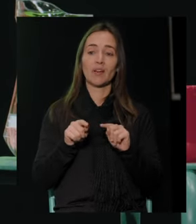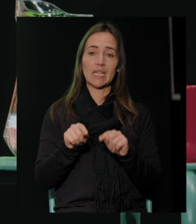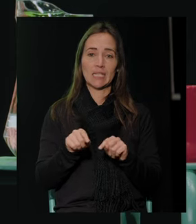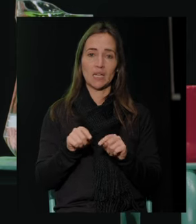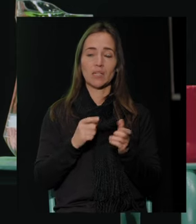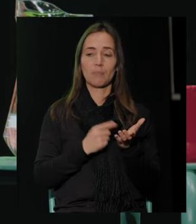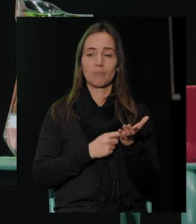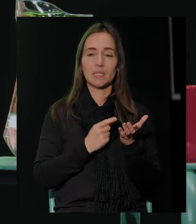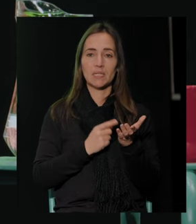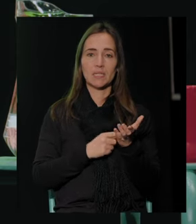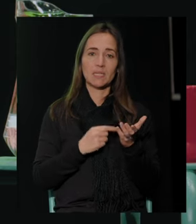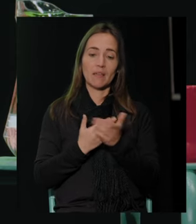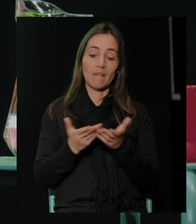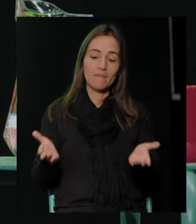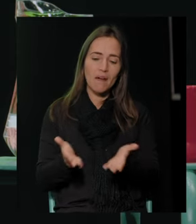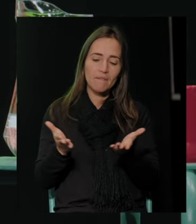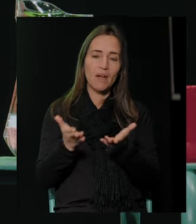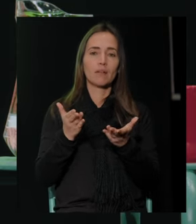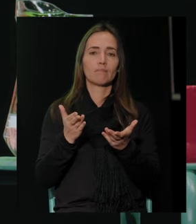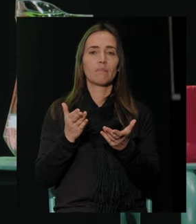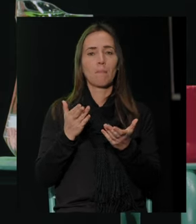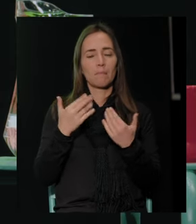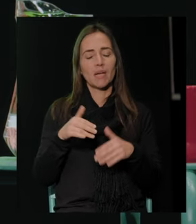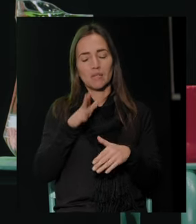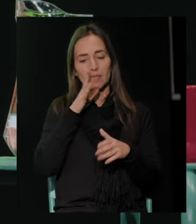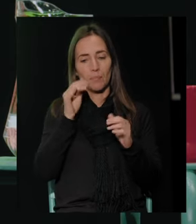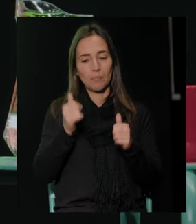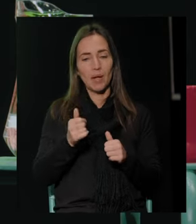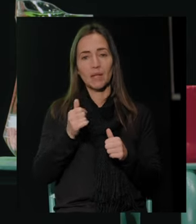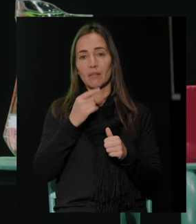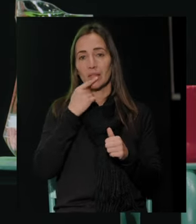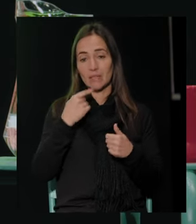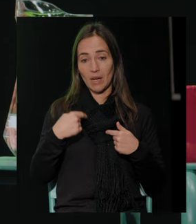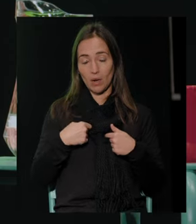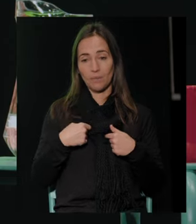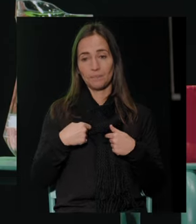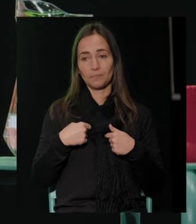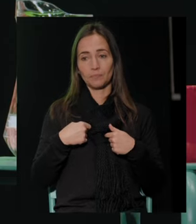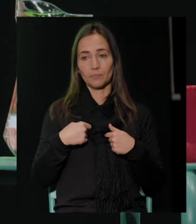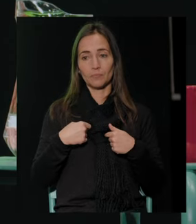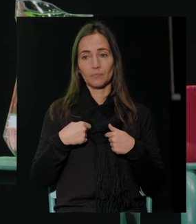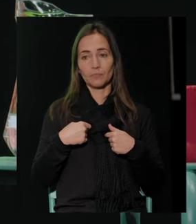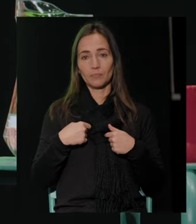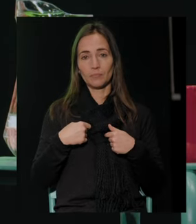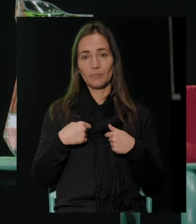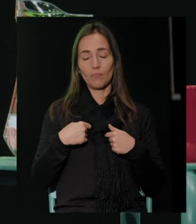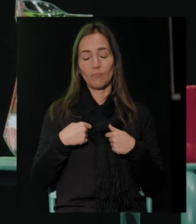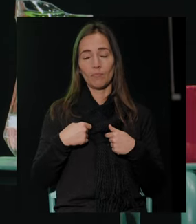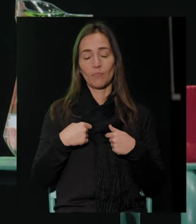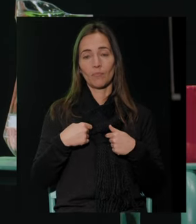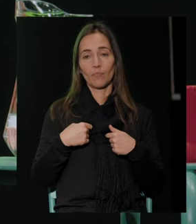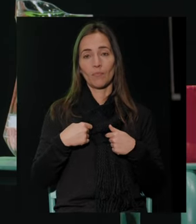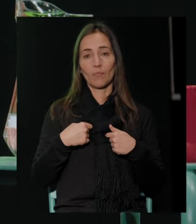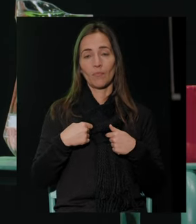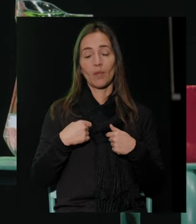preciso alimentar, mas alimentar no bom sentido, que é de dizer a minha diferença perante alguém que está do outro lado